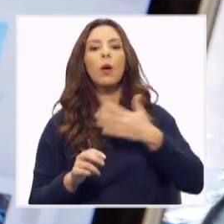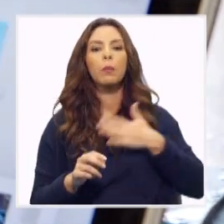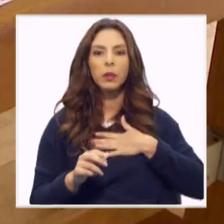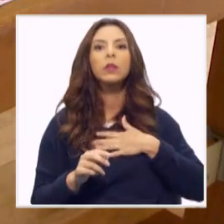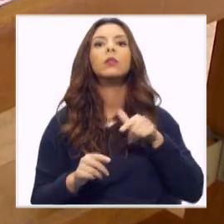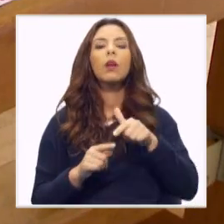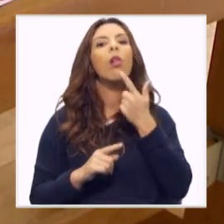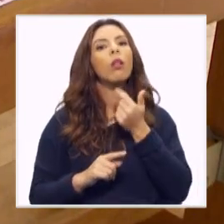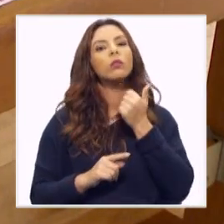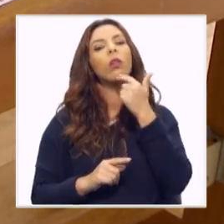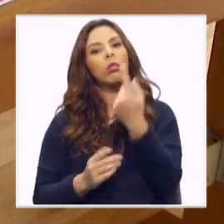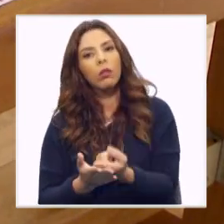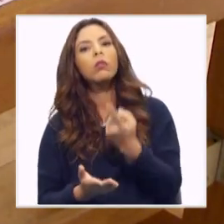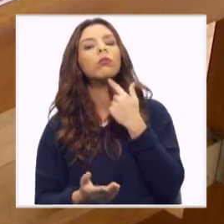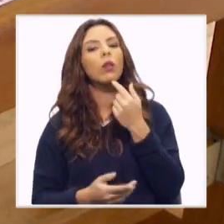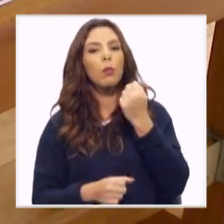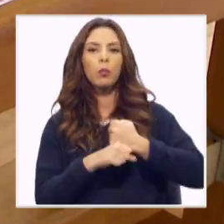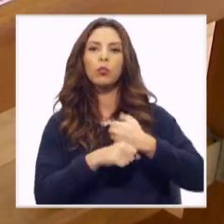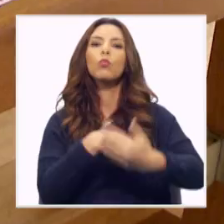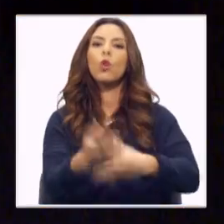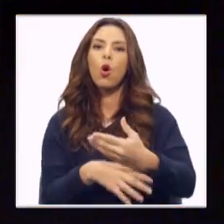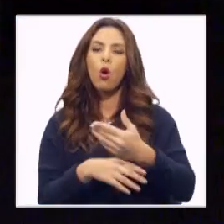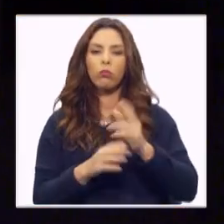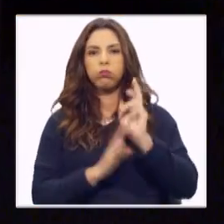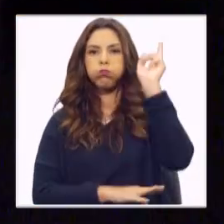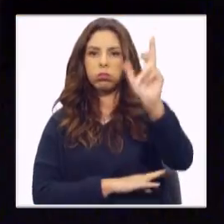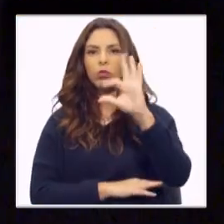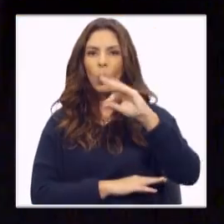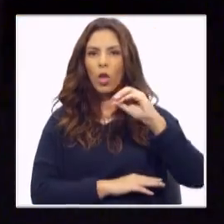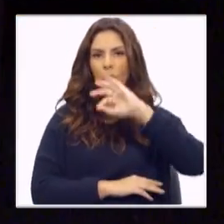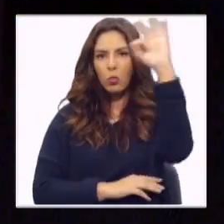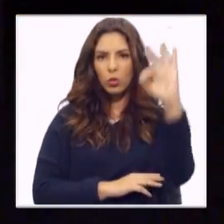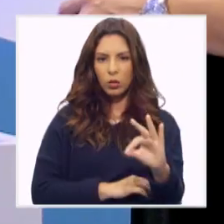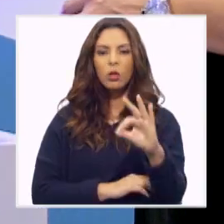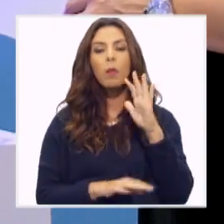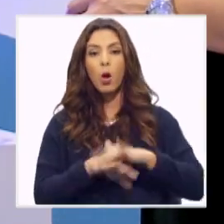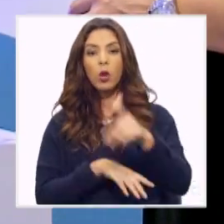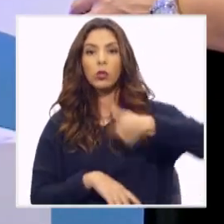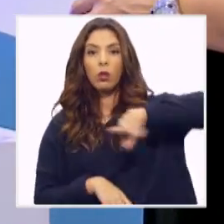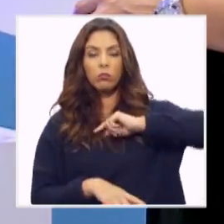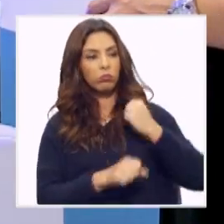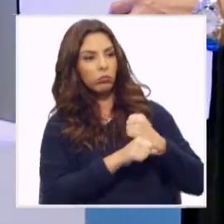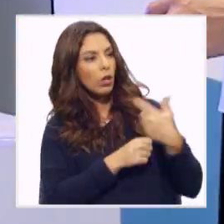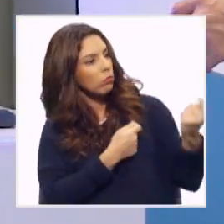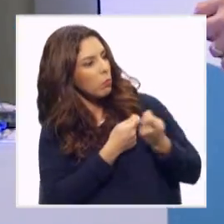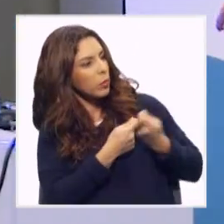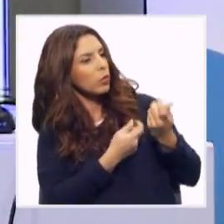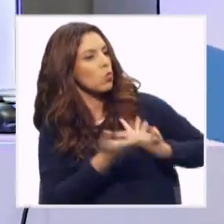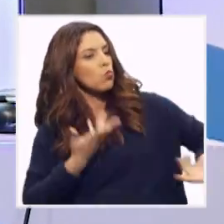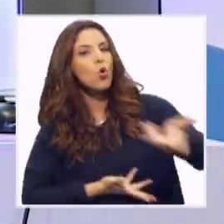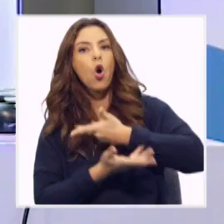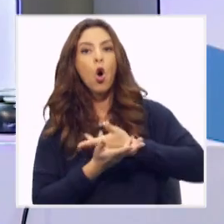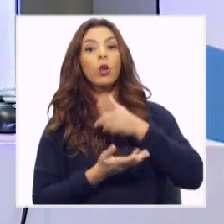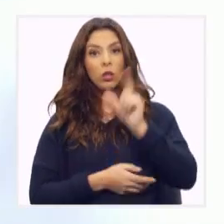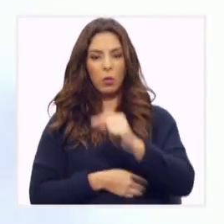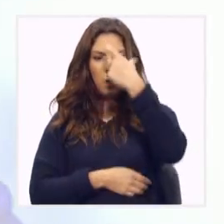2035 a produtividade do trabalho pode crescer até 40%. Por isso mesmo, é preciso trabalhar na relação de proximidade